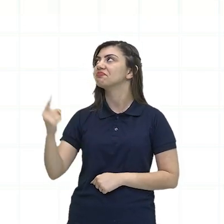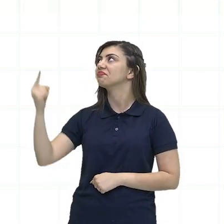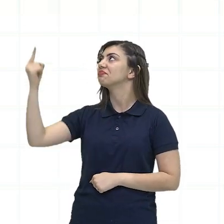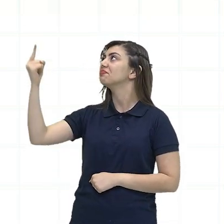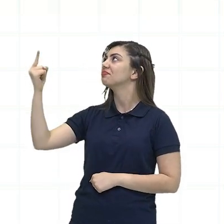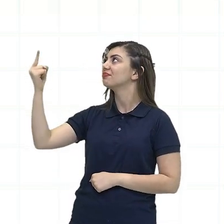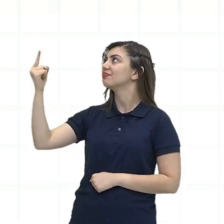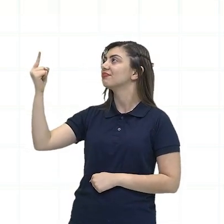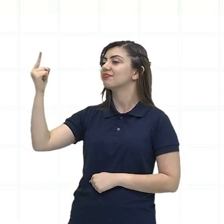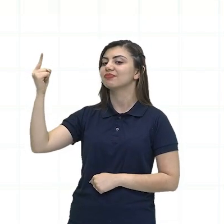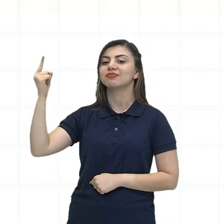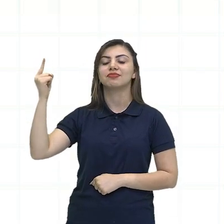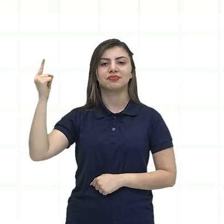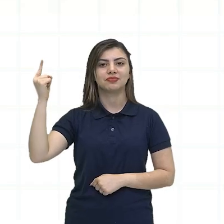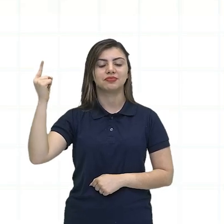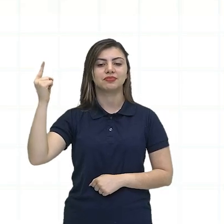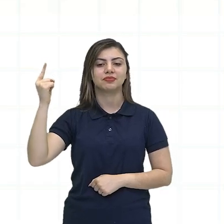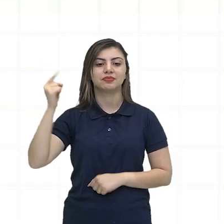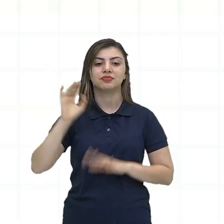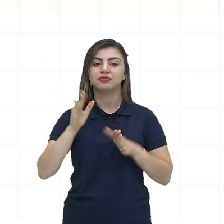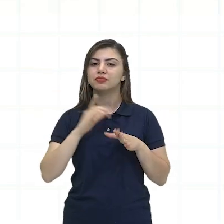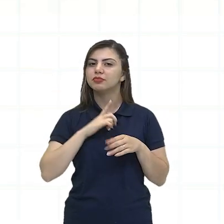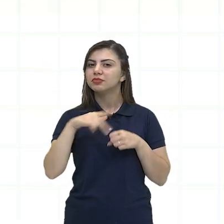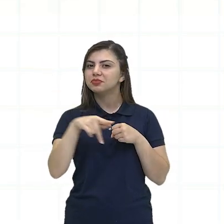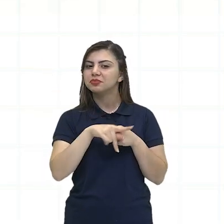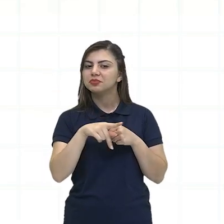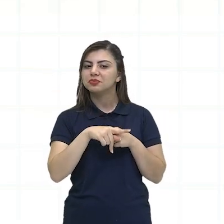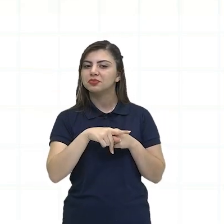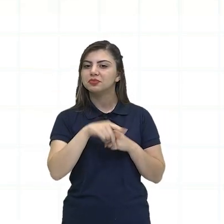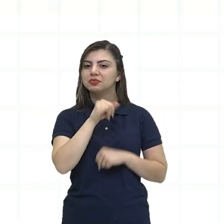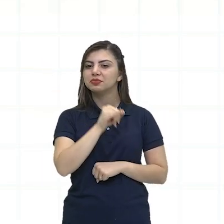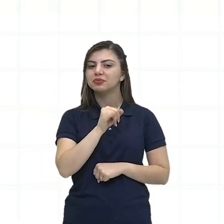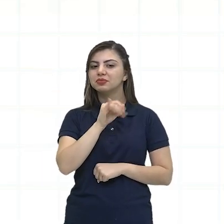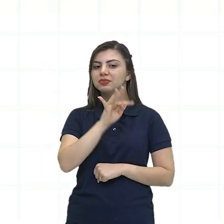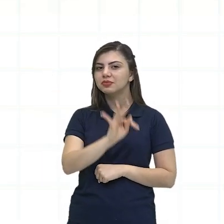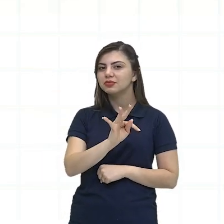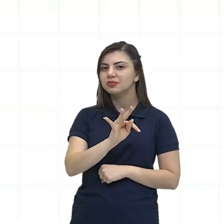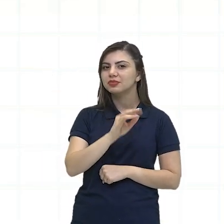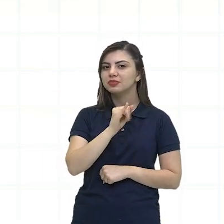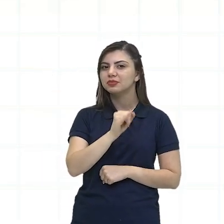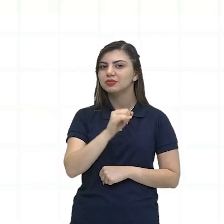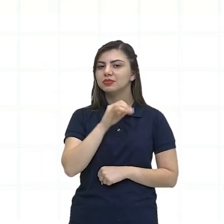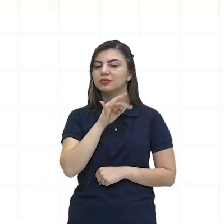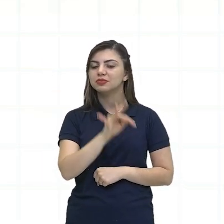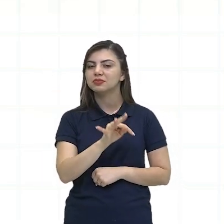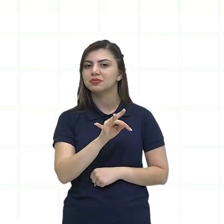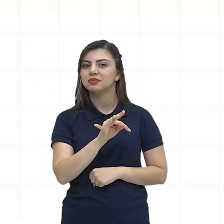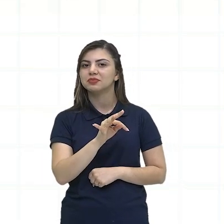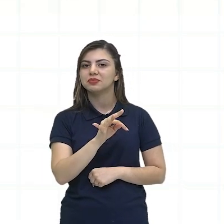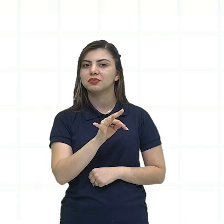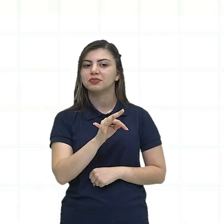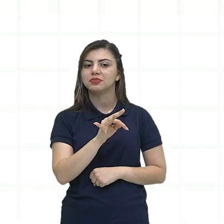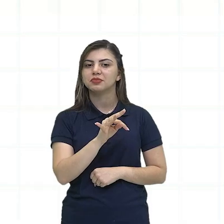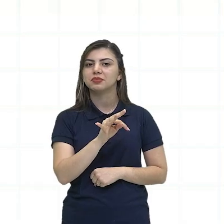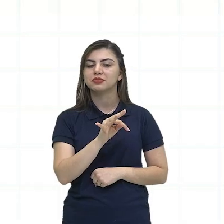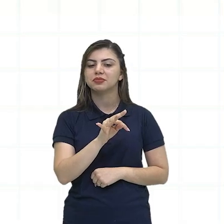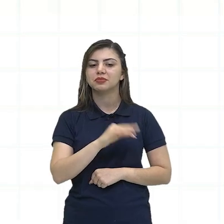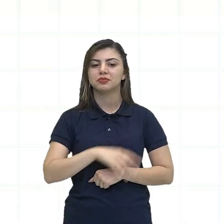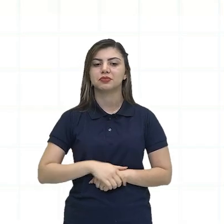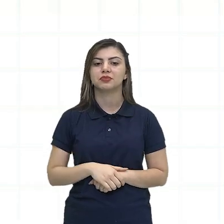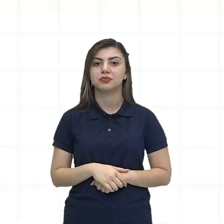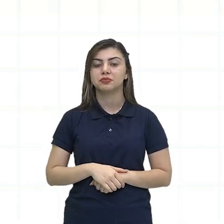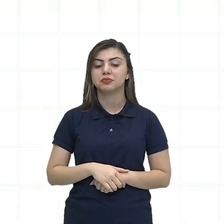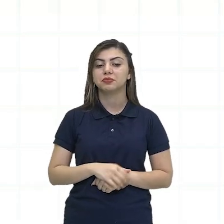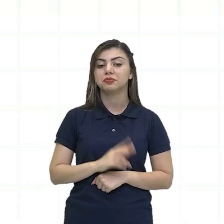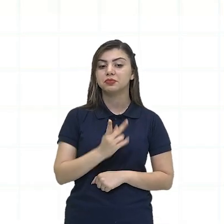certo? Apareceu um pronome aqui, que é o it. O it, o